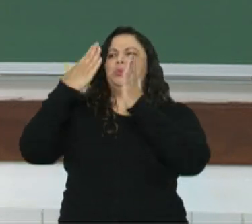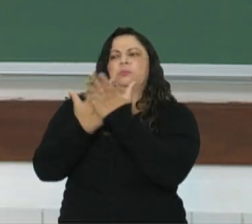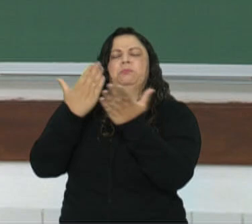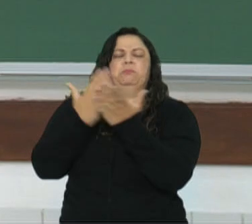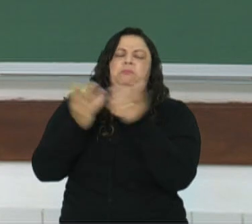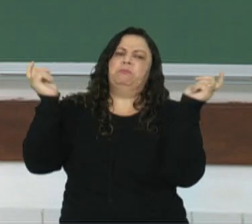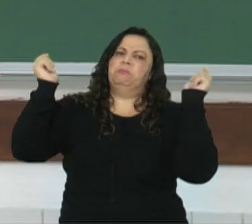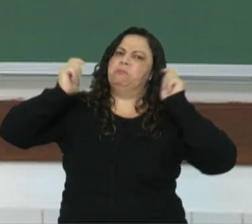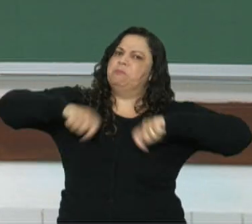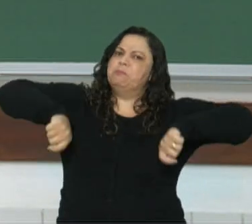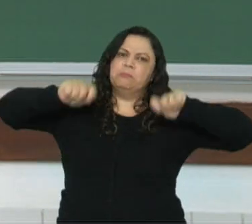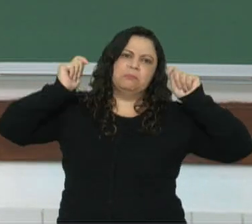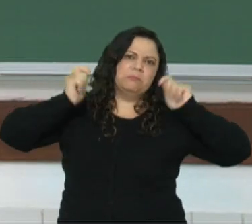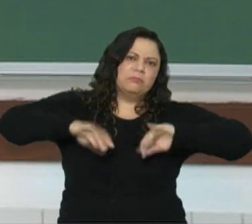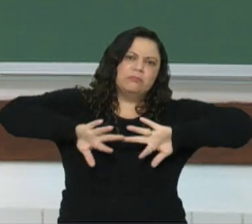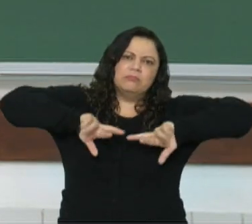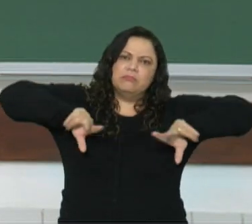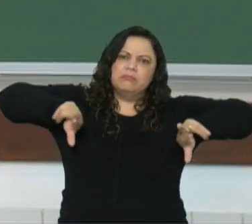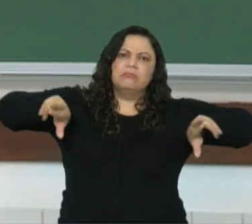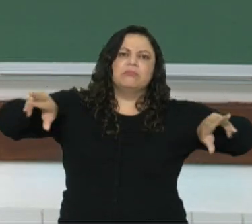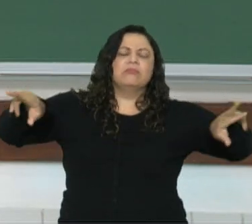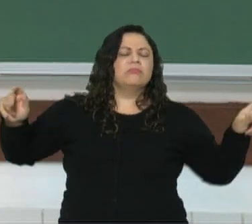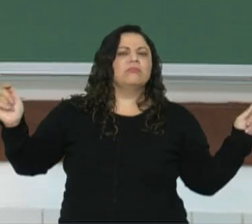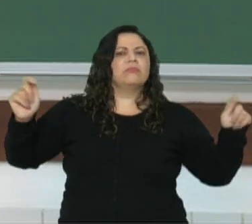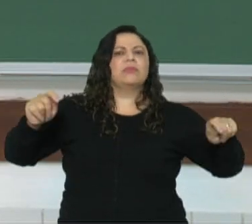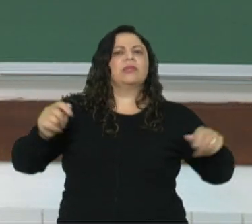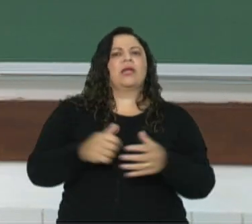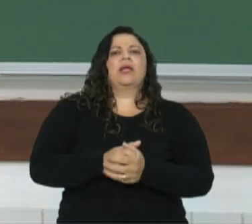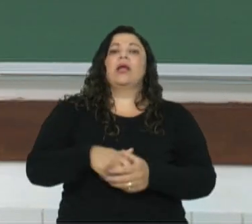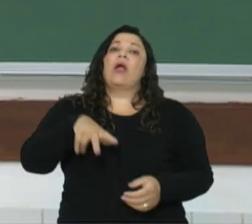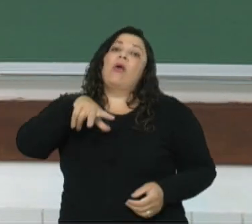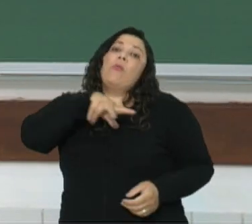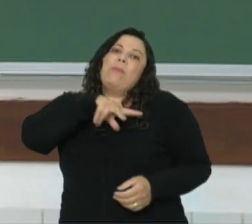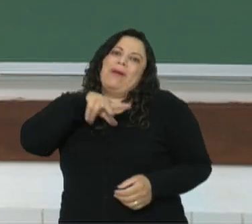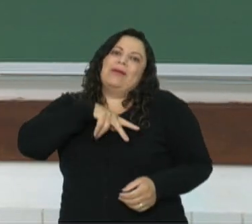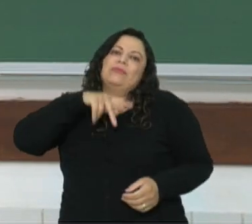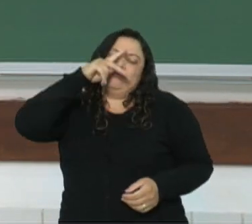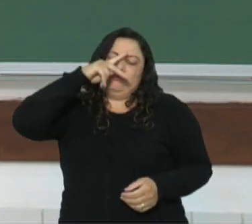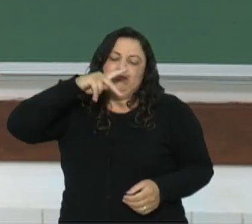quanto maior é a quantidade do meu particular,